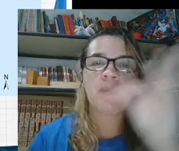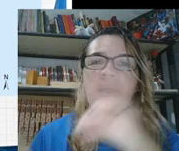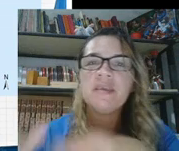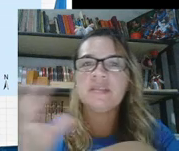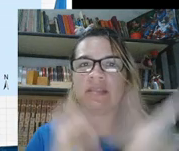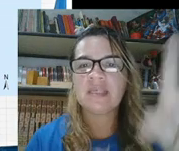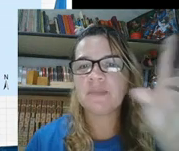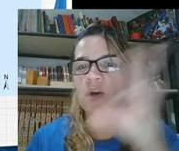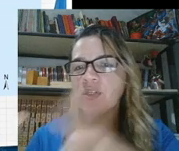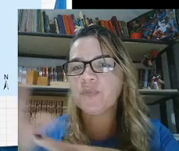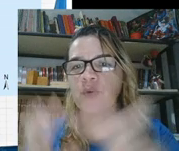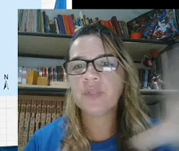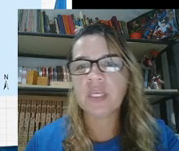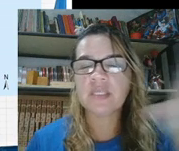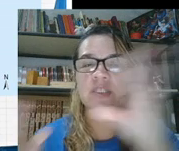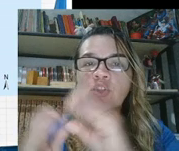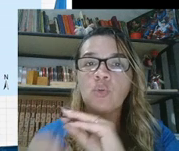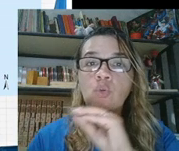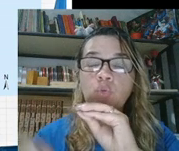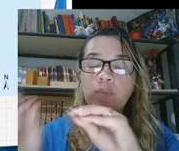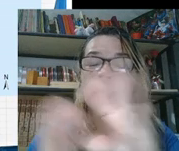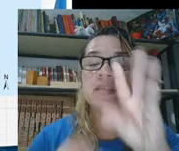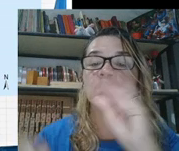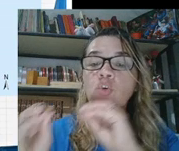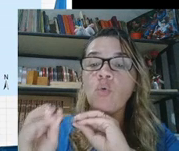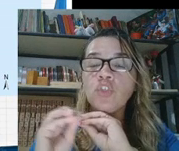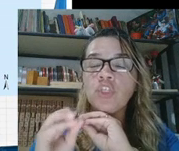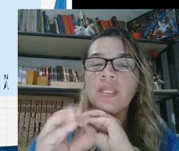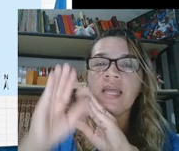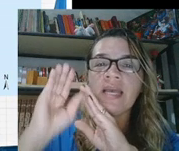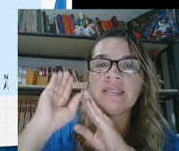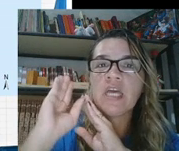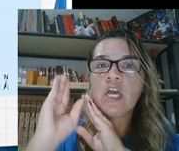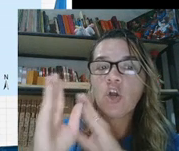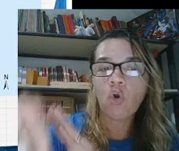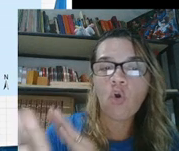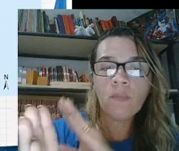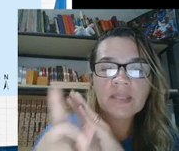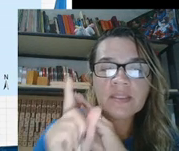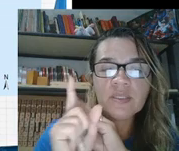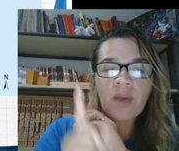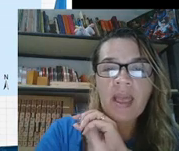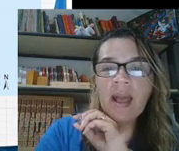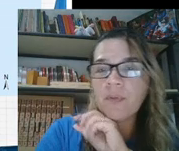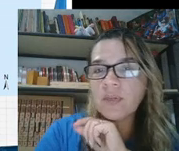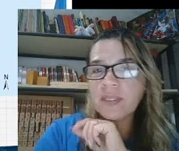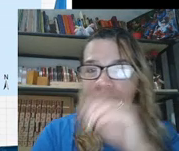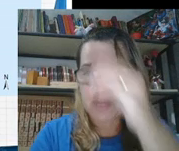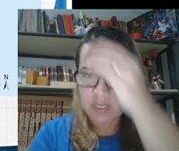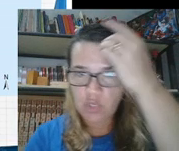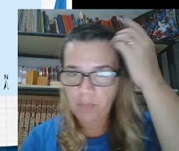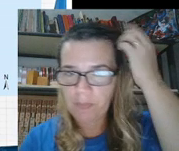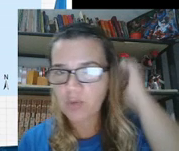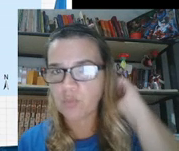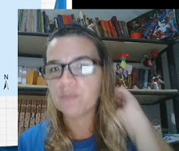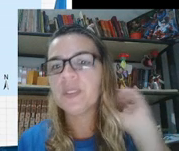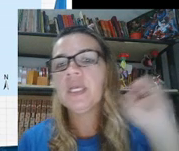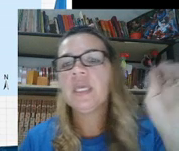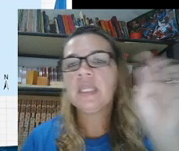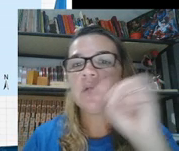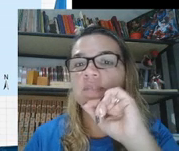Os países, as maiores fronteiras dos países continentais com o Brasil é a Bolívia e o